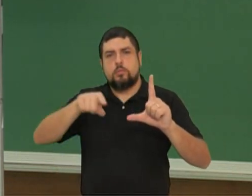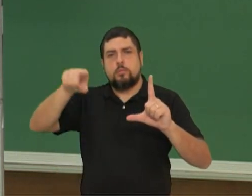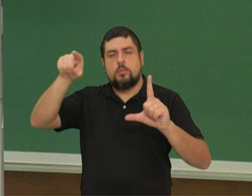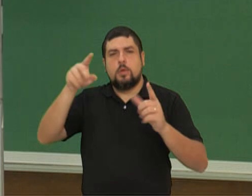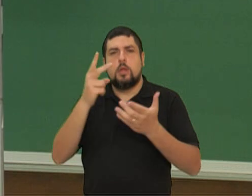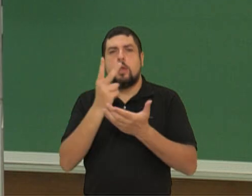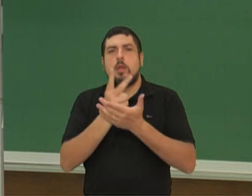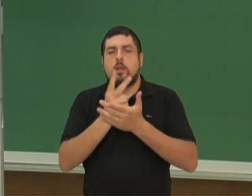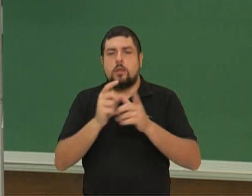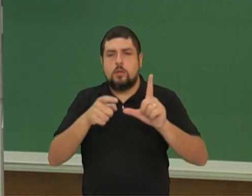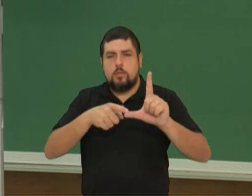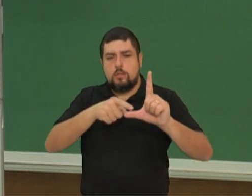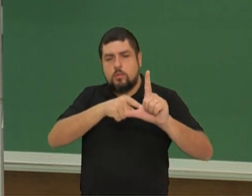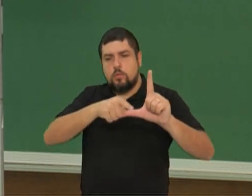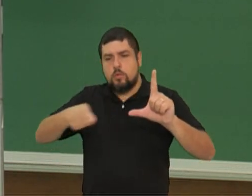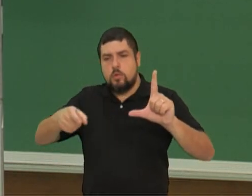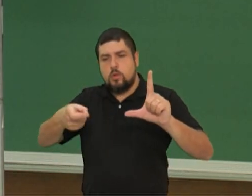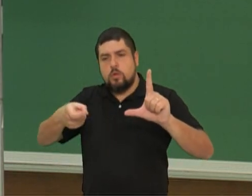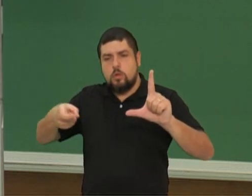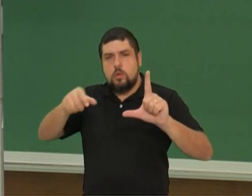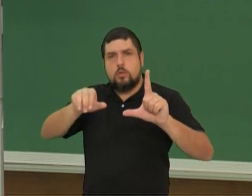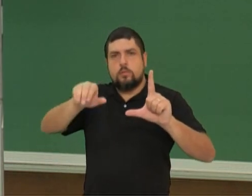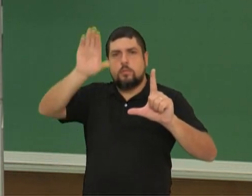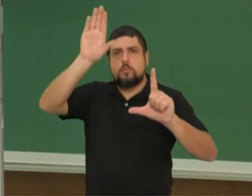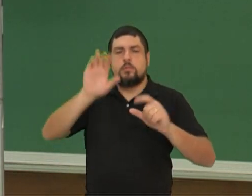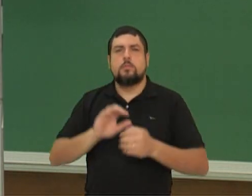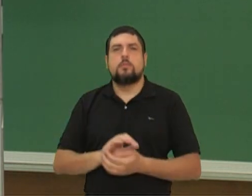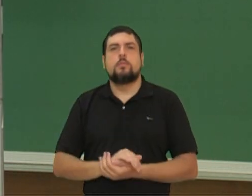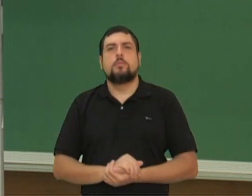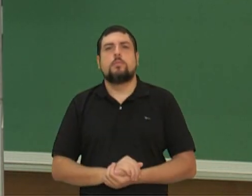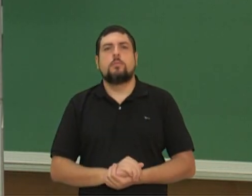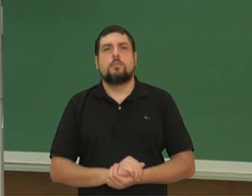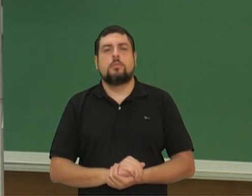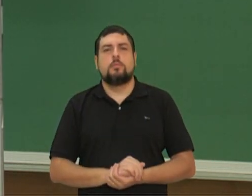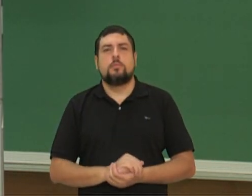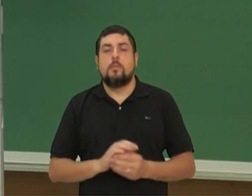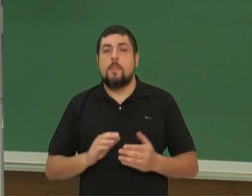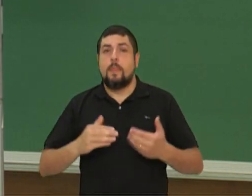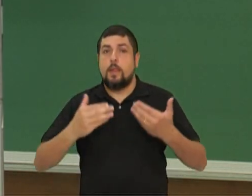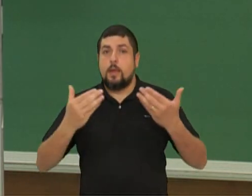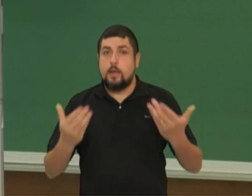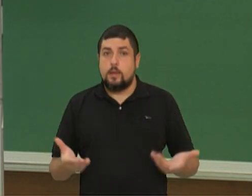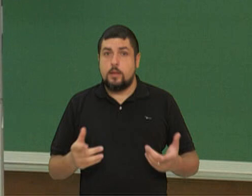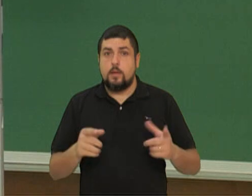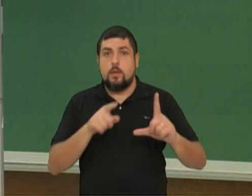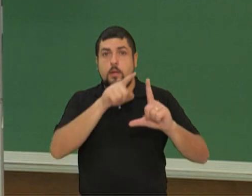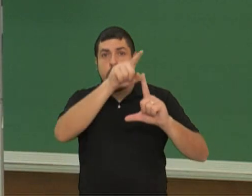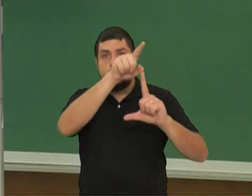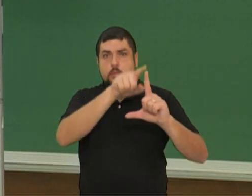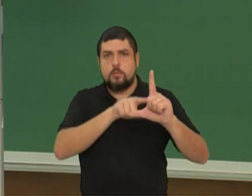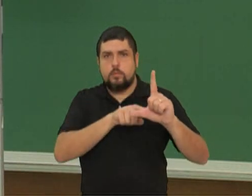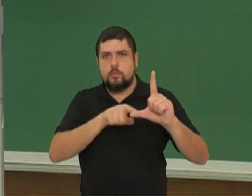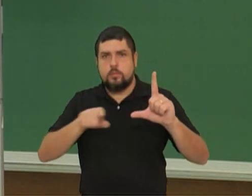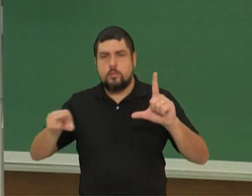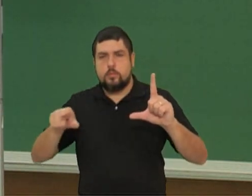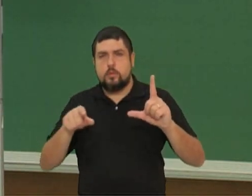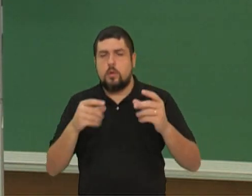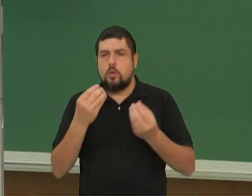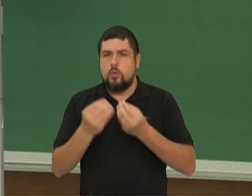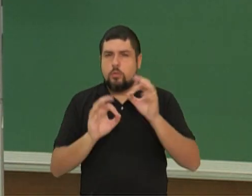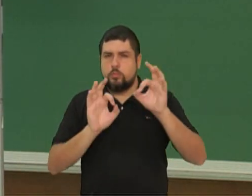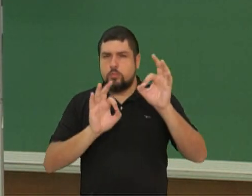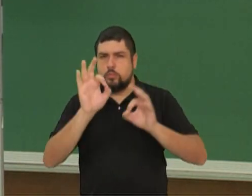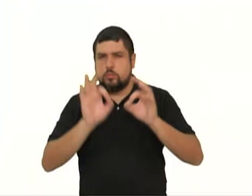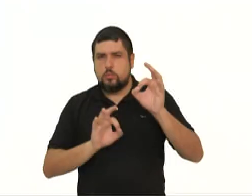sempre vai estar acima do eixo x. E para falar de gráfico, nós vamos esboçar um gráfico. Olha só a função 2 elevado